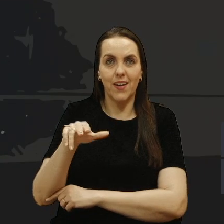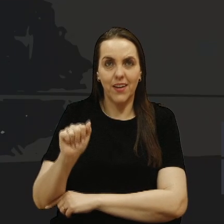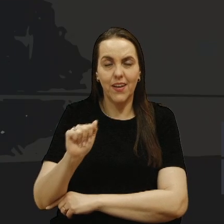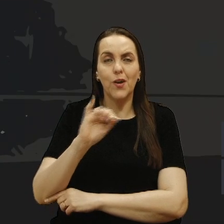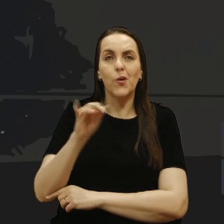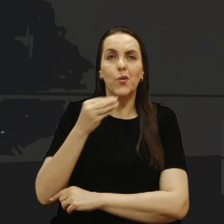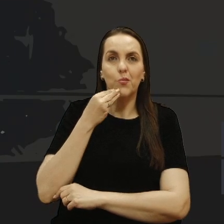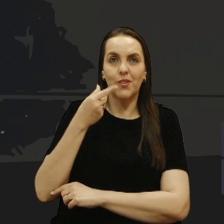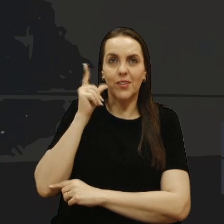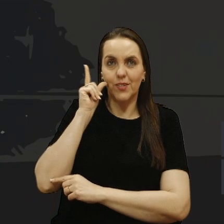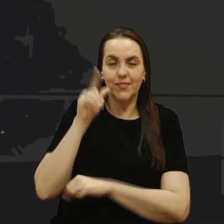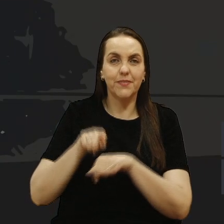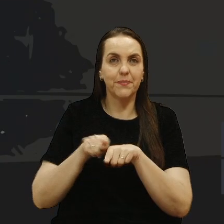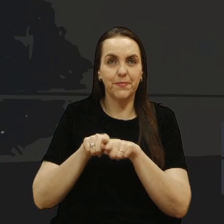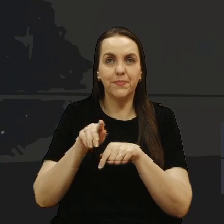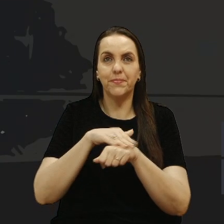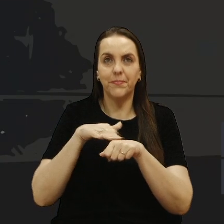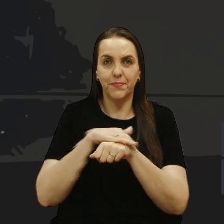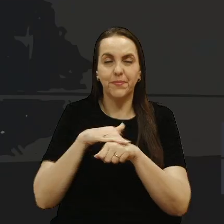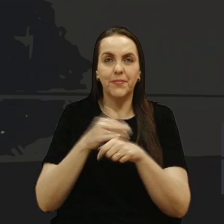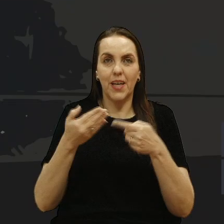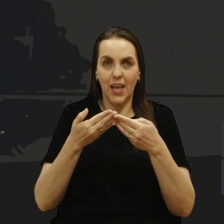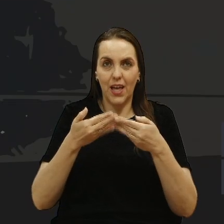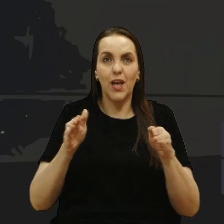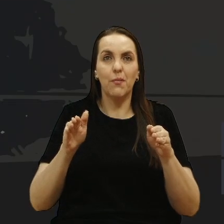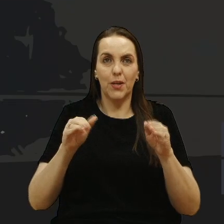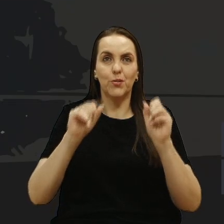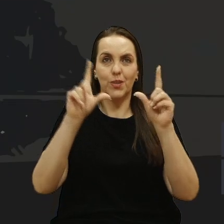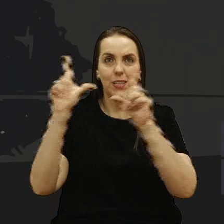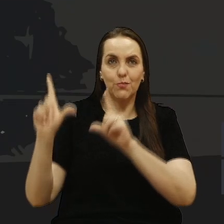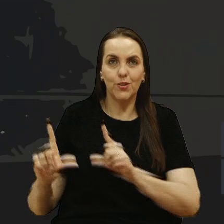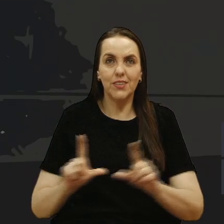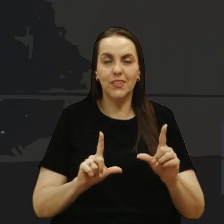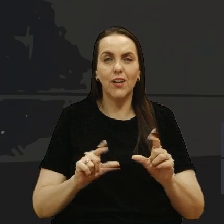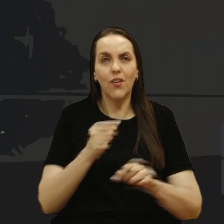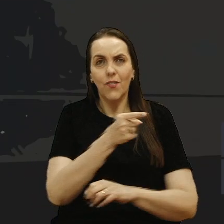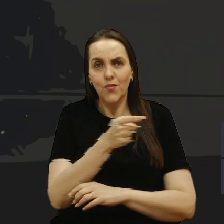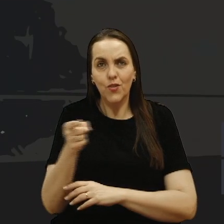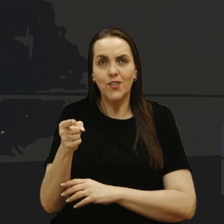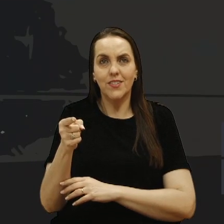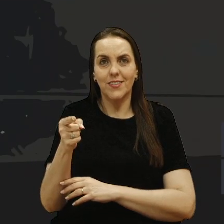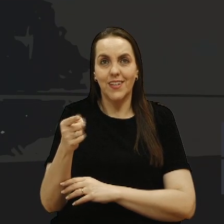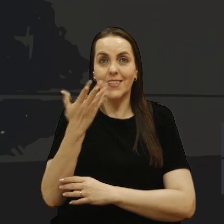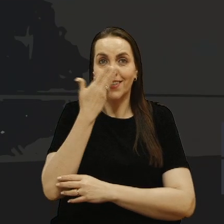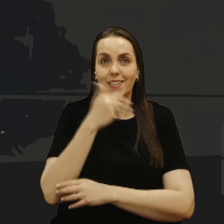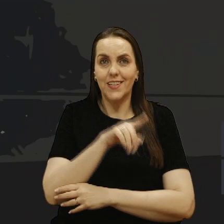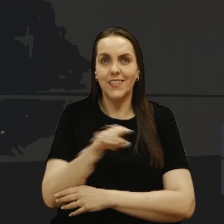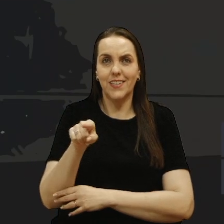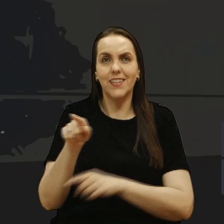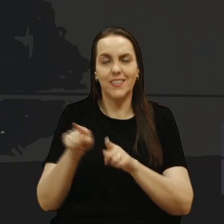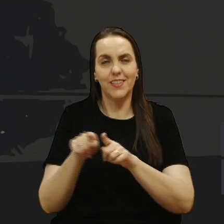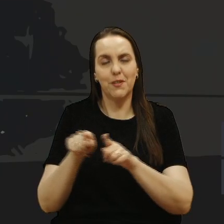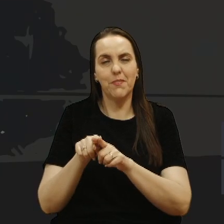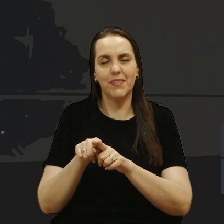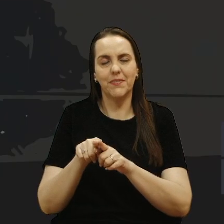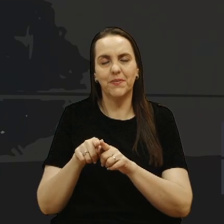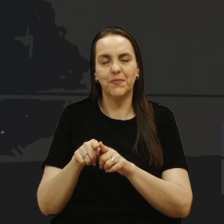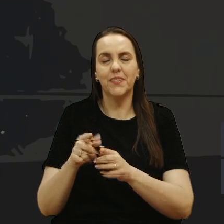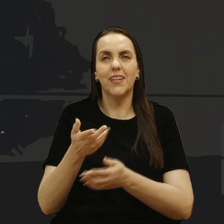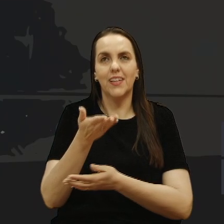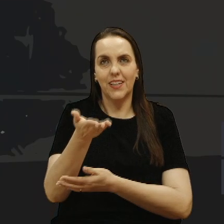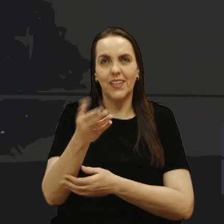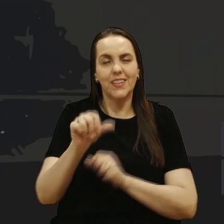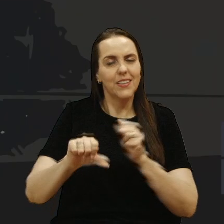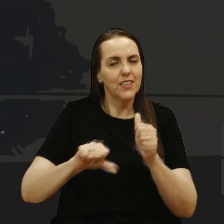ontem, inclusive, na abertura da exposição, o quanto vocês e essas crianças citadas têm